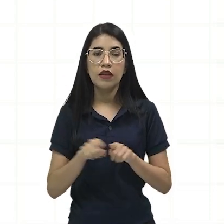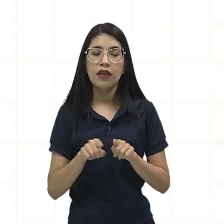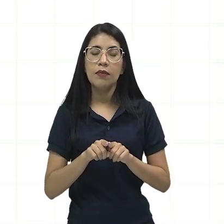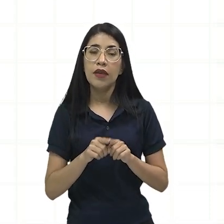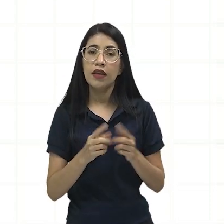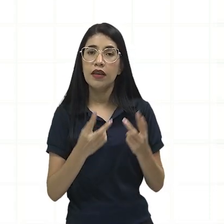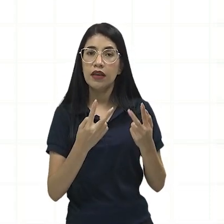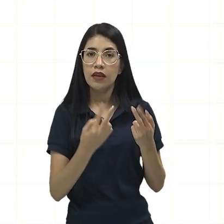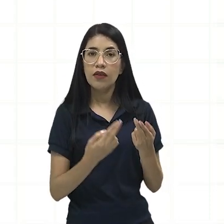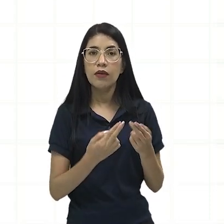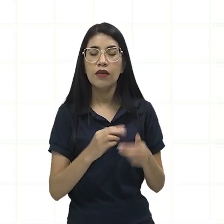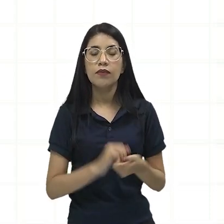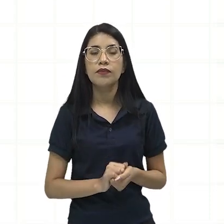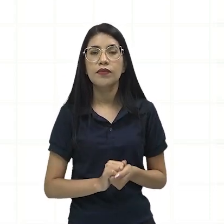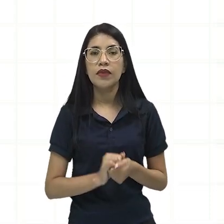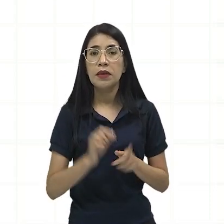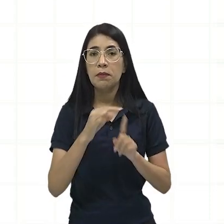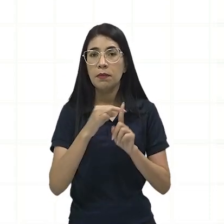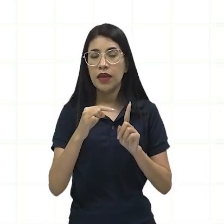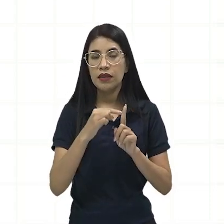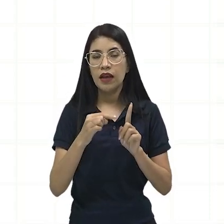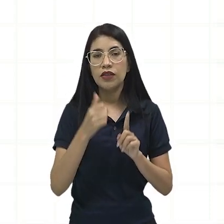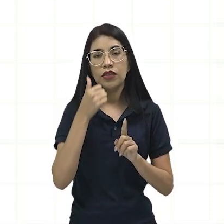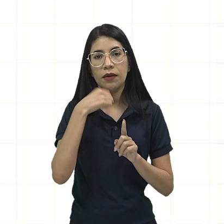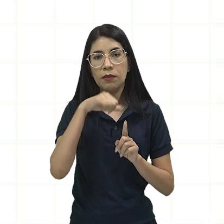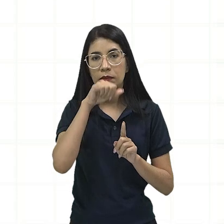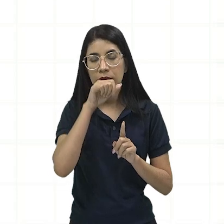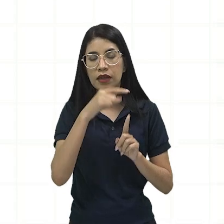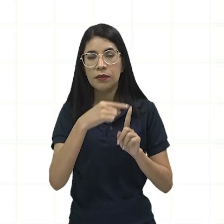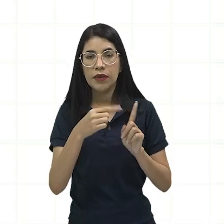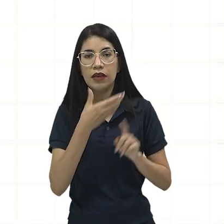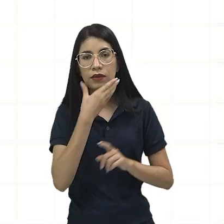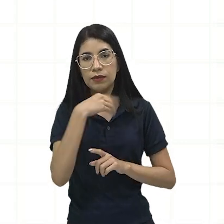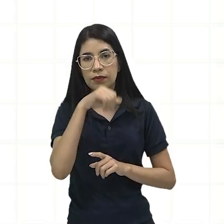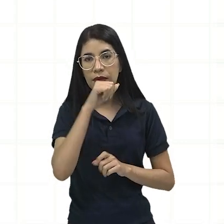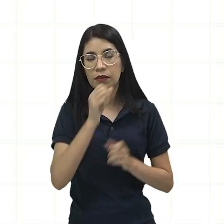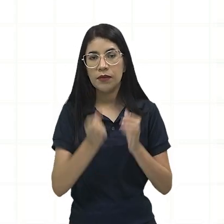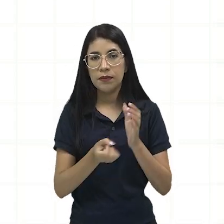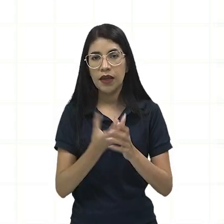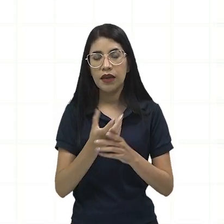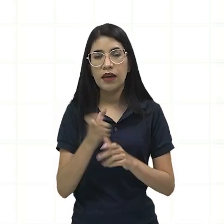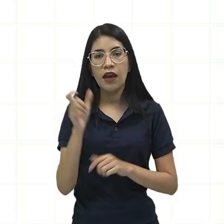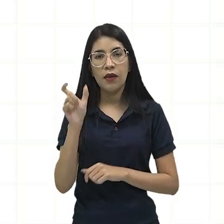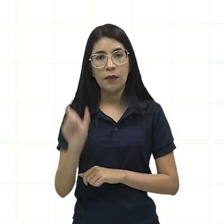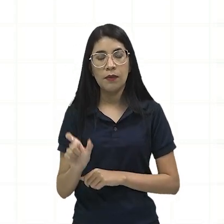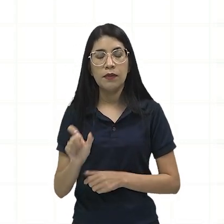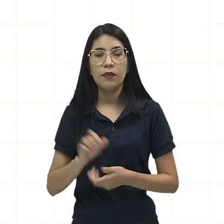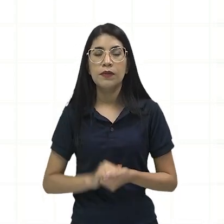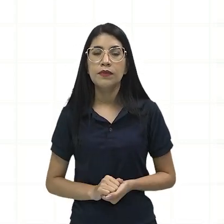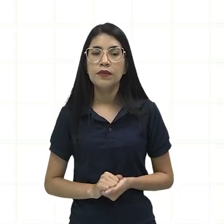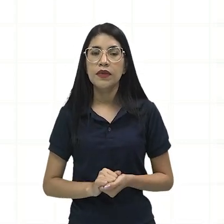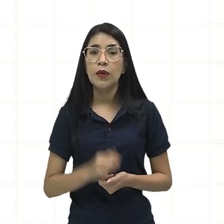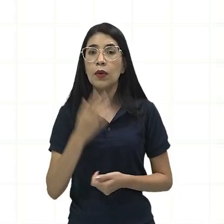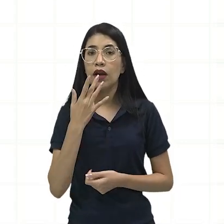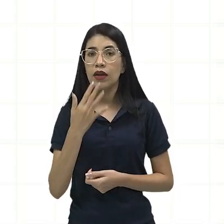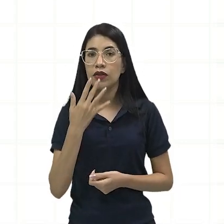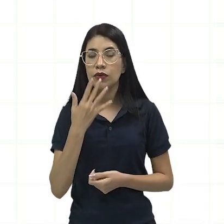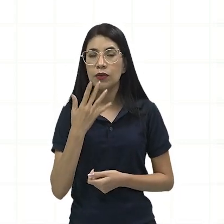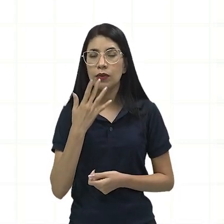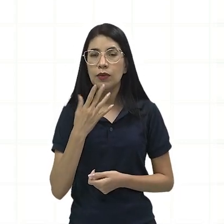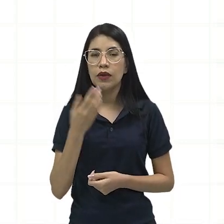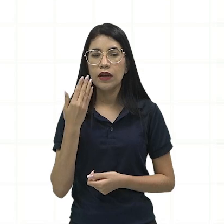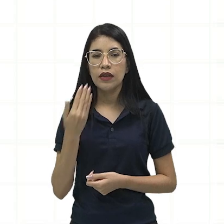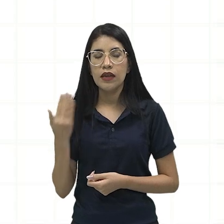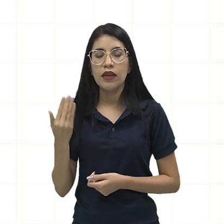regra. Nós temos metade do material da mãe e do pai formando esse indivíduo. As cores aqui, professora, não